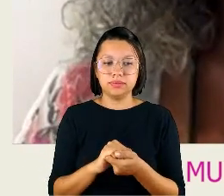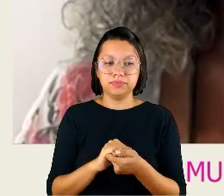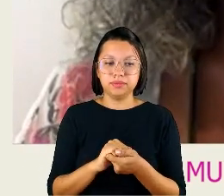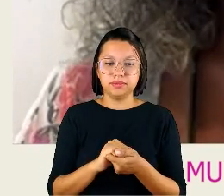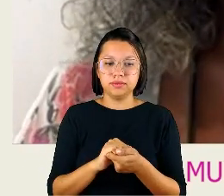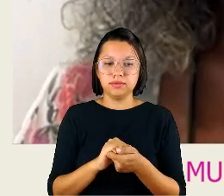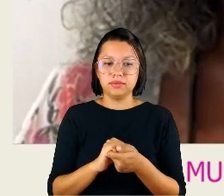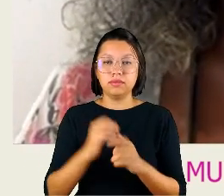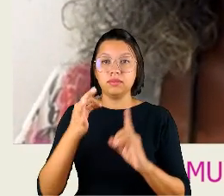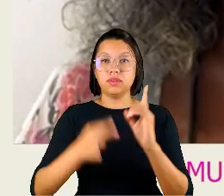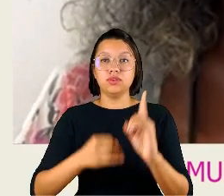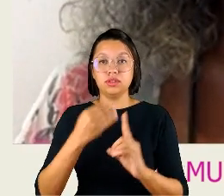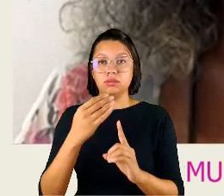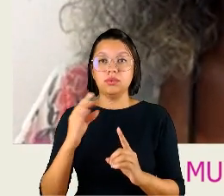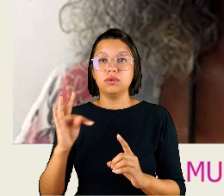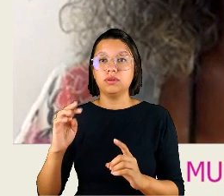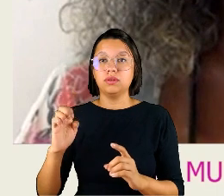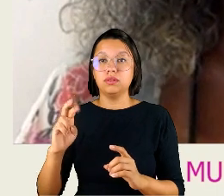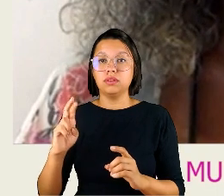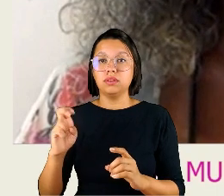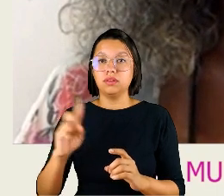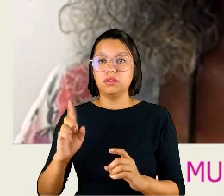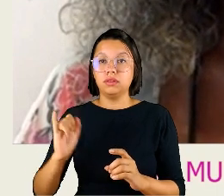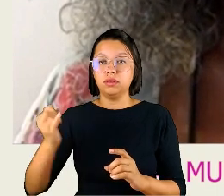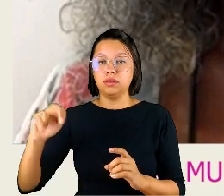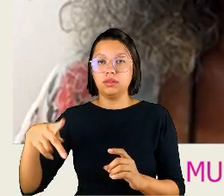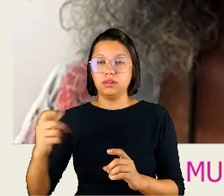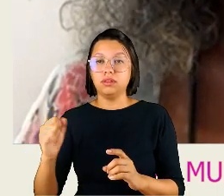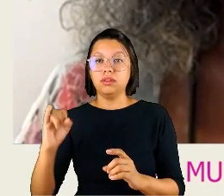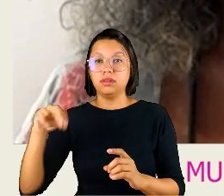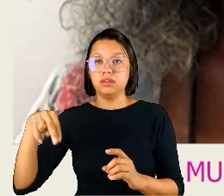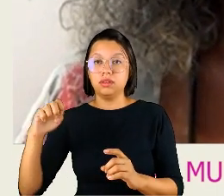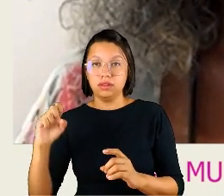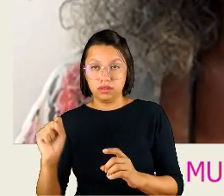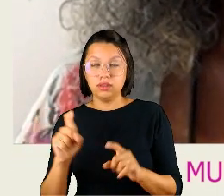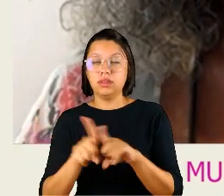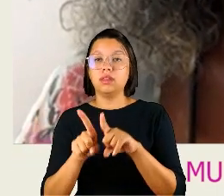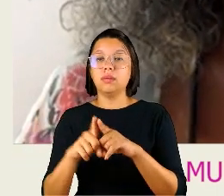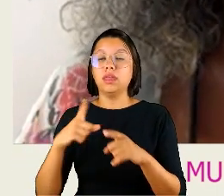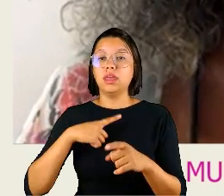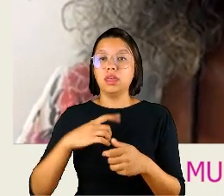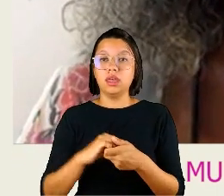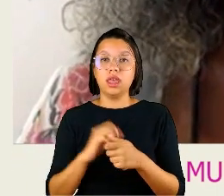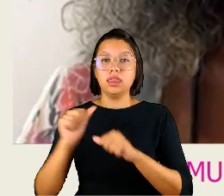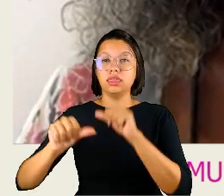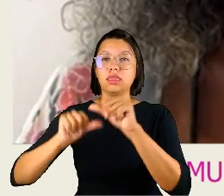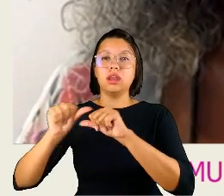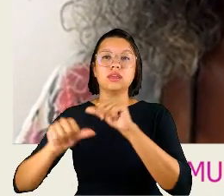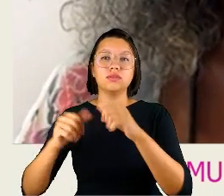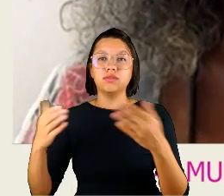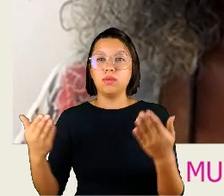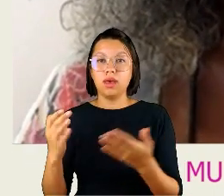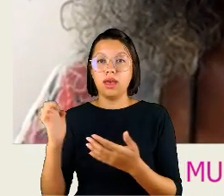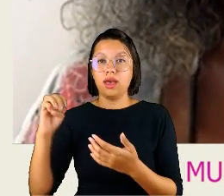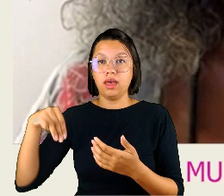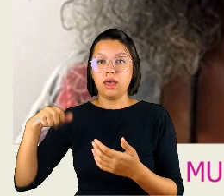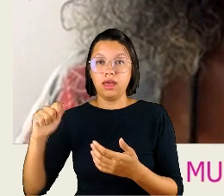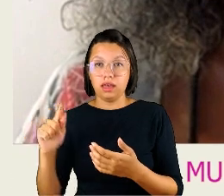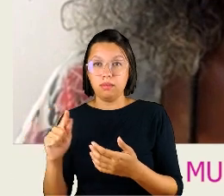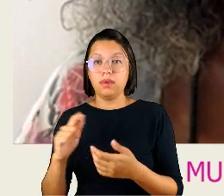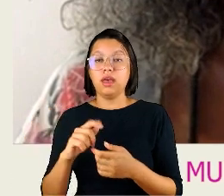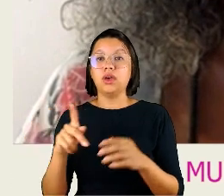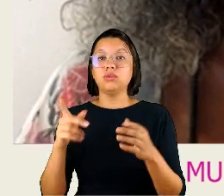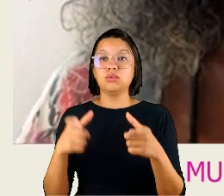as desembargadoras Terezinha Caserta e Inês Virgínia Soares, que têm transformado a EMAG num polo